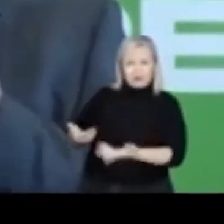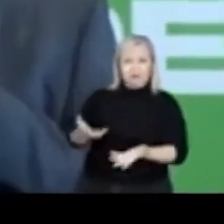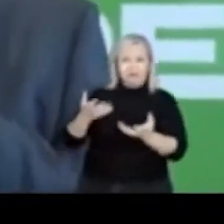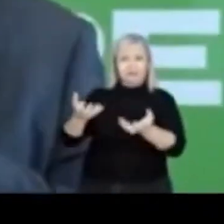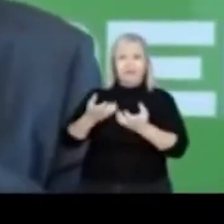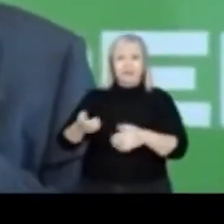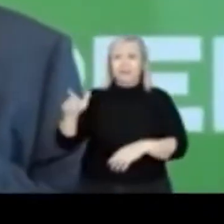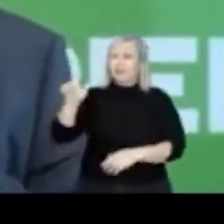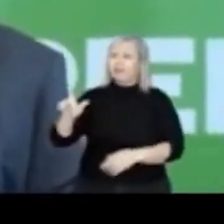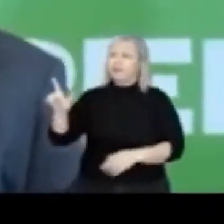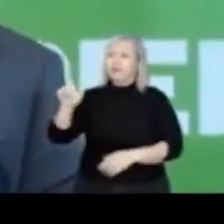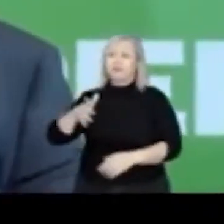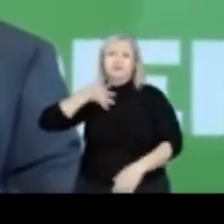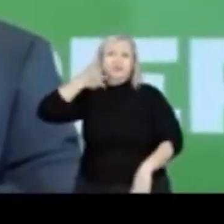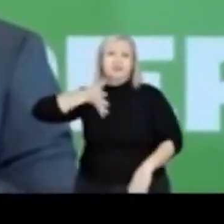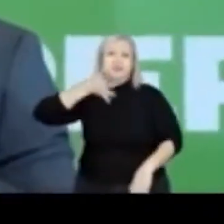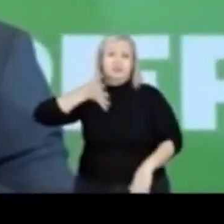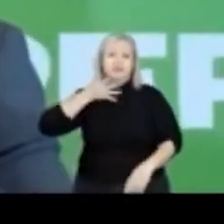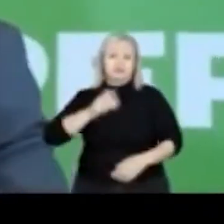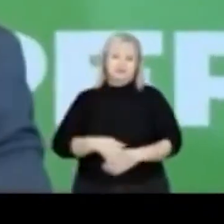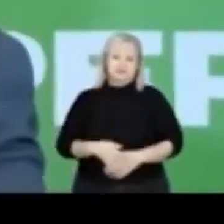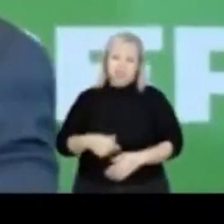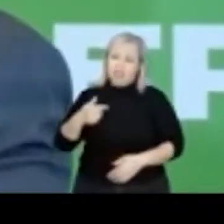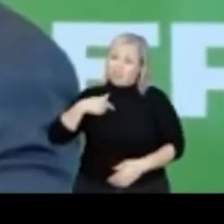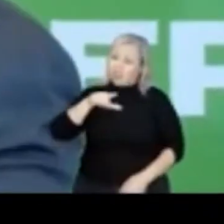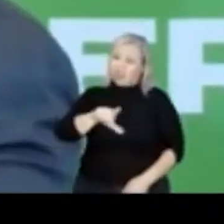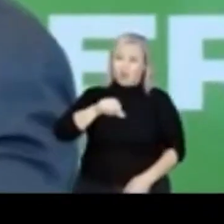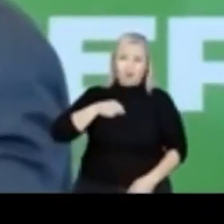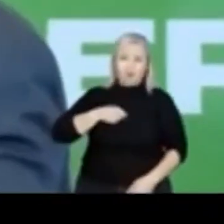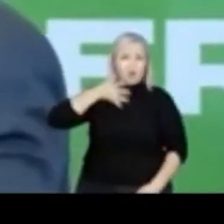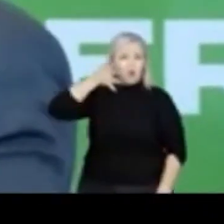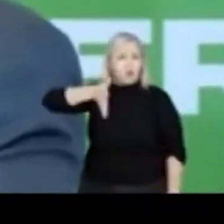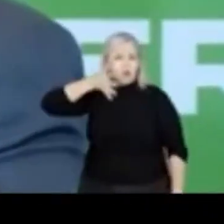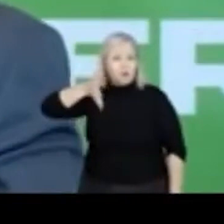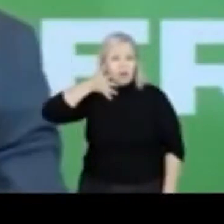eu prefiro ir para a Zona Leste fazer um discurso, porque